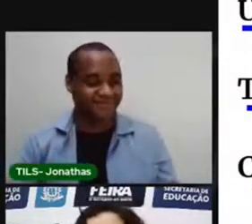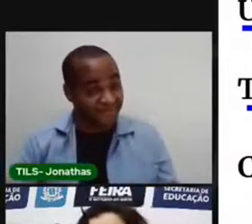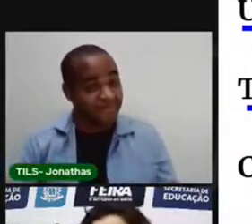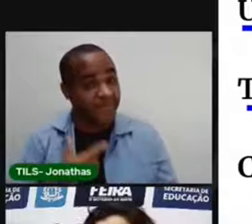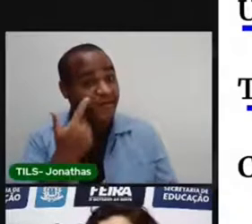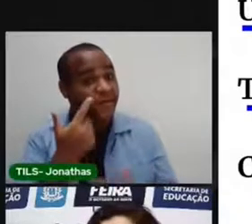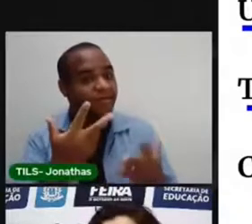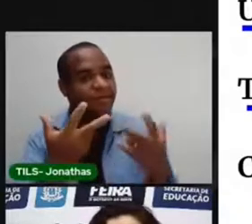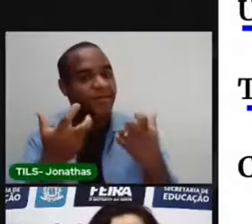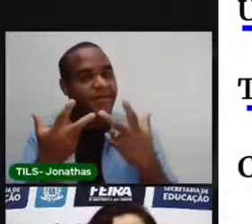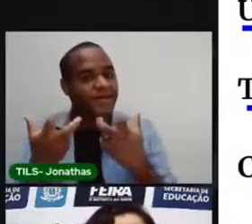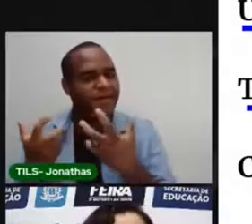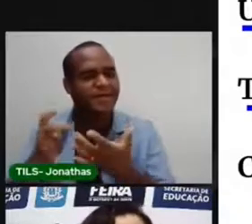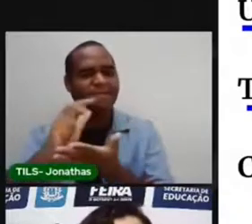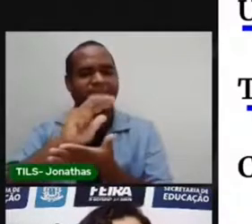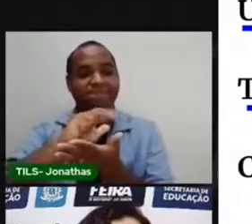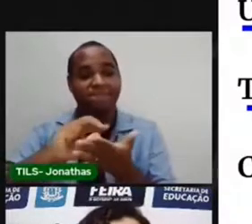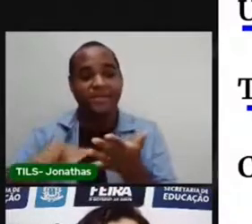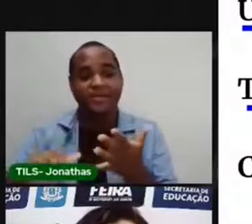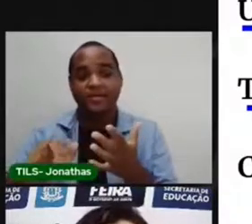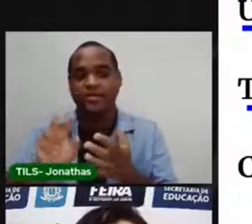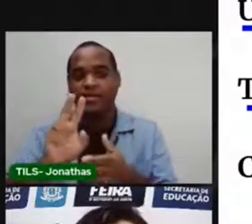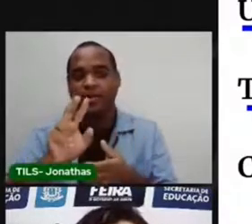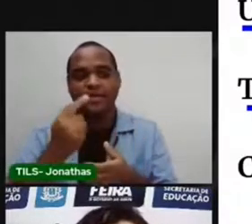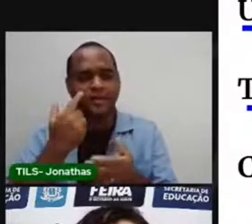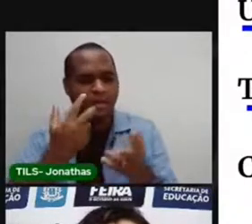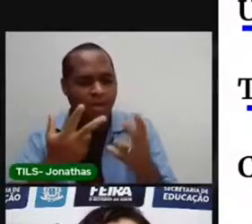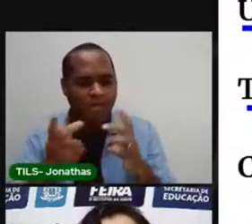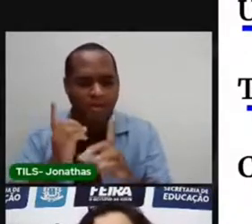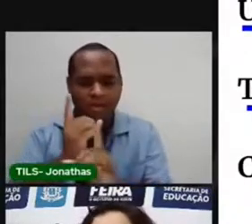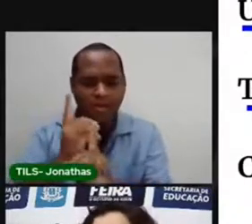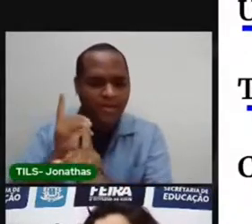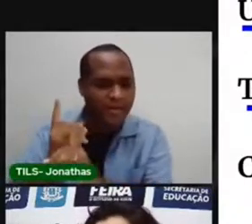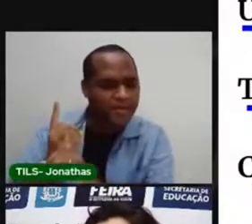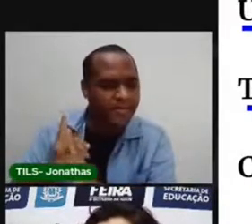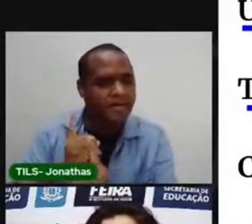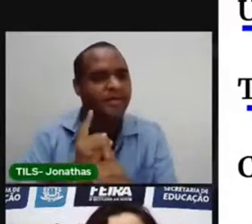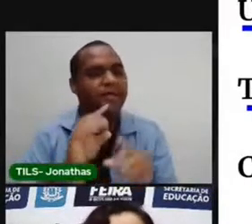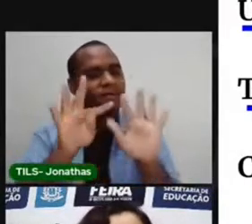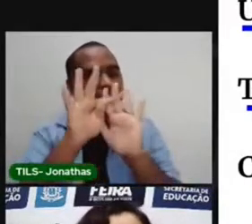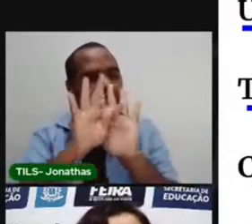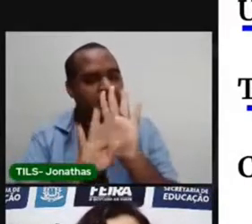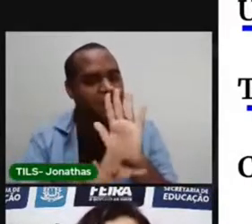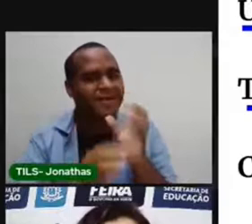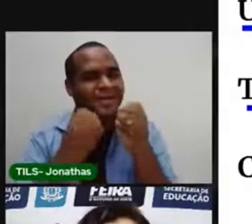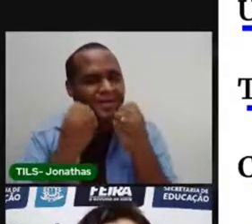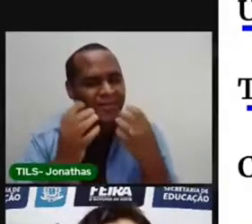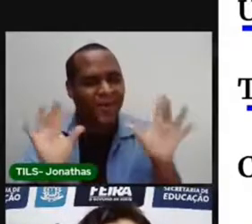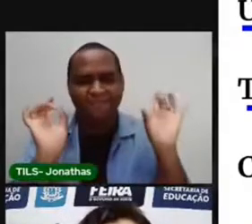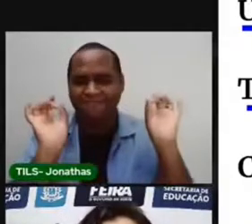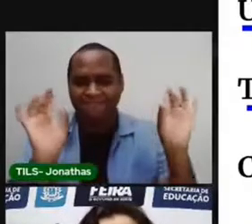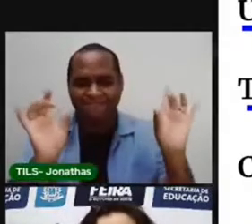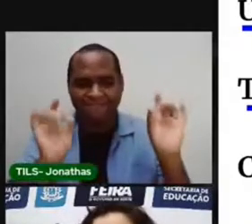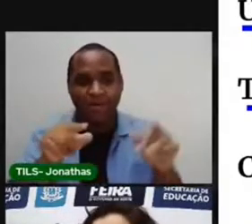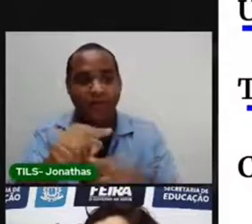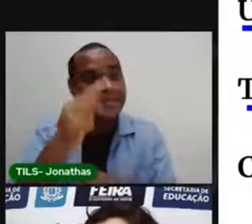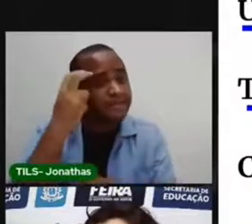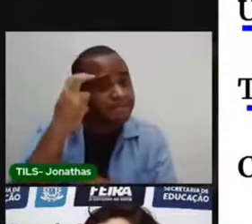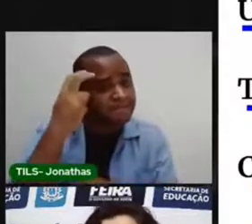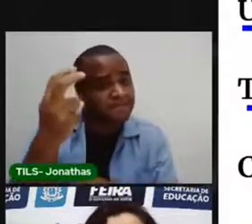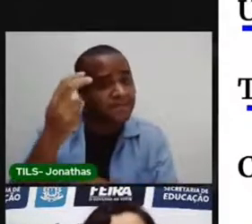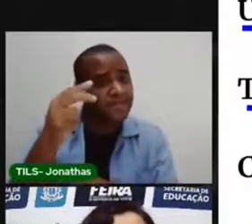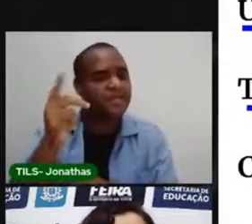Viu? Quantas coisas a gente pode achar num pequeno texto? Incrível, você é muito inteligente